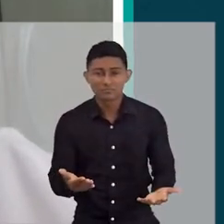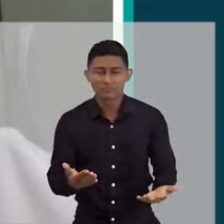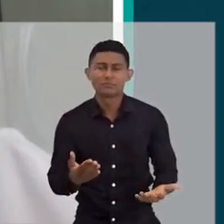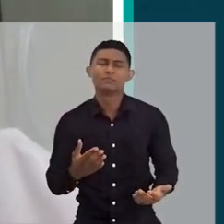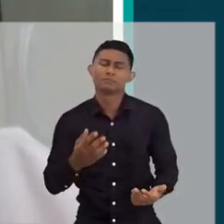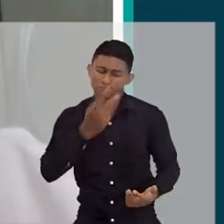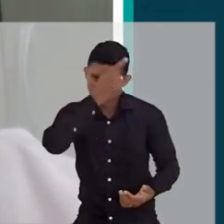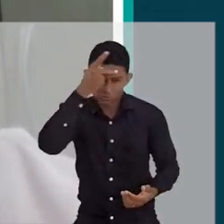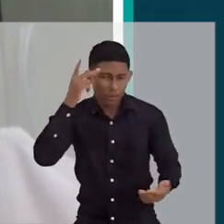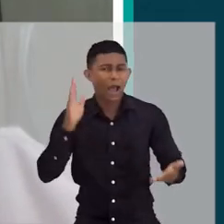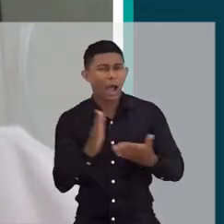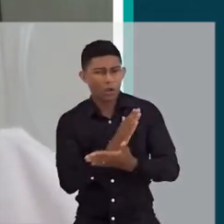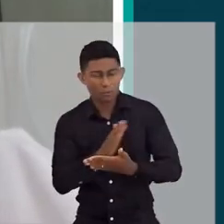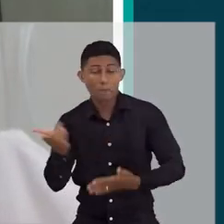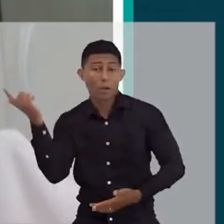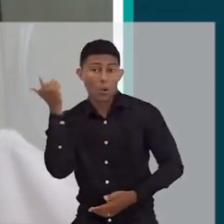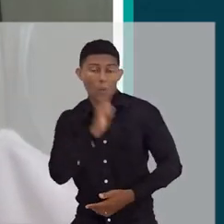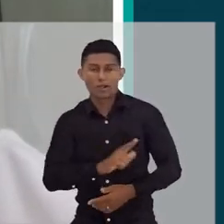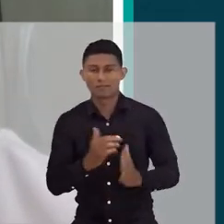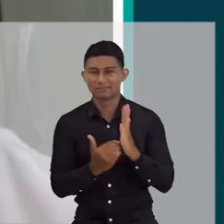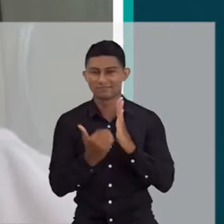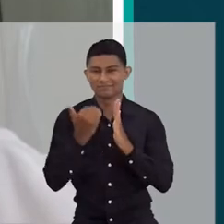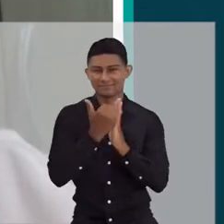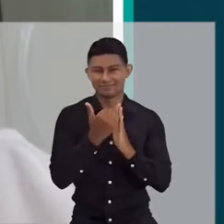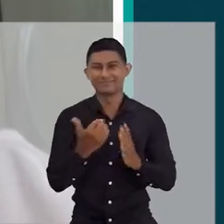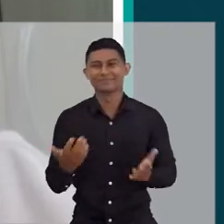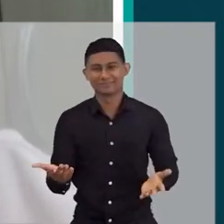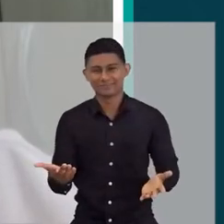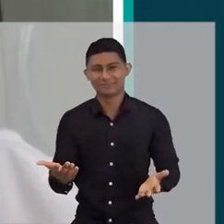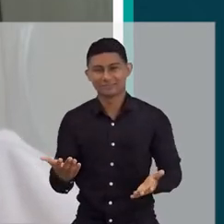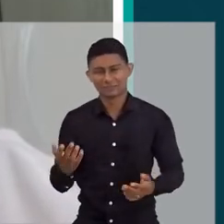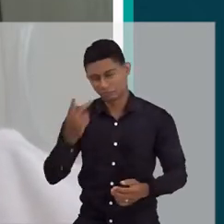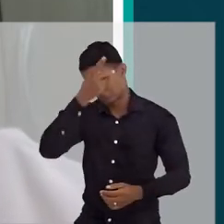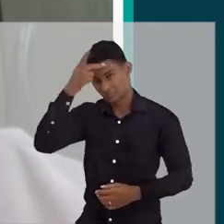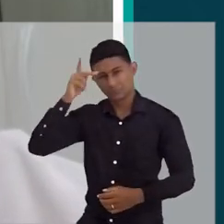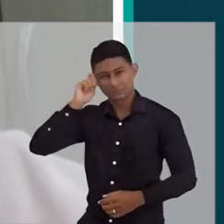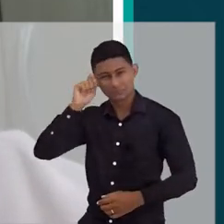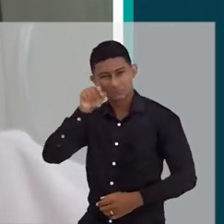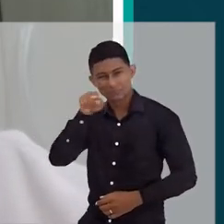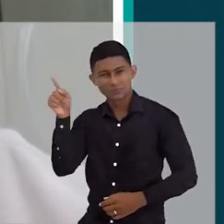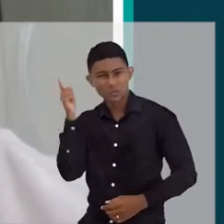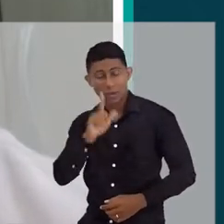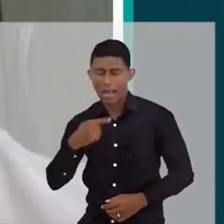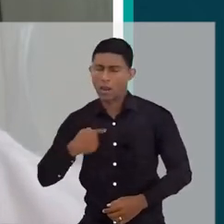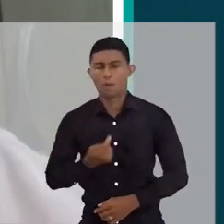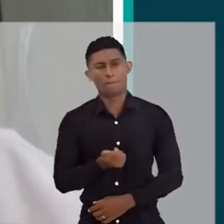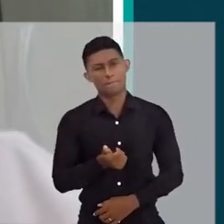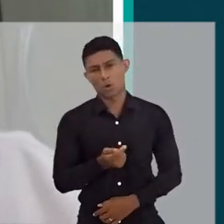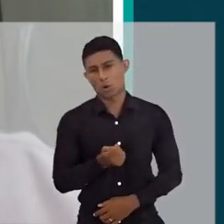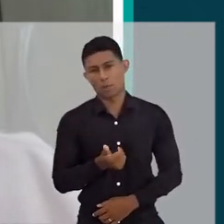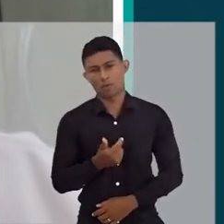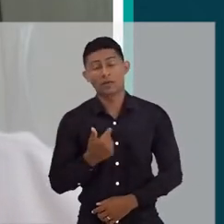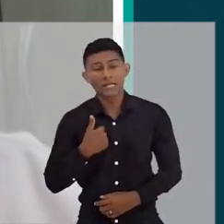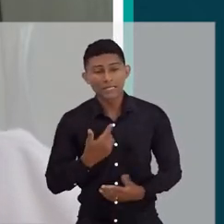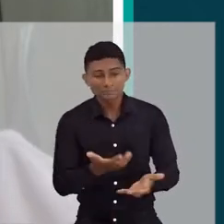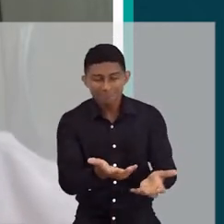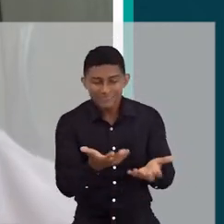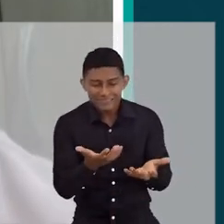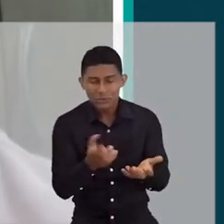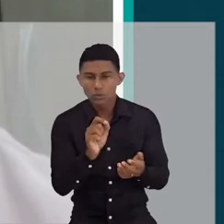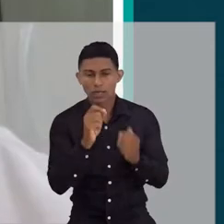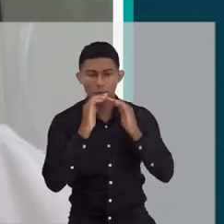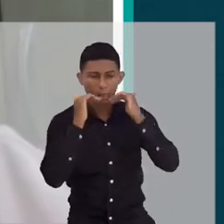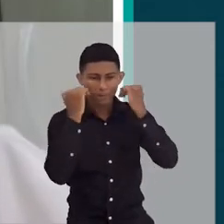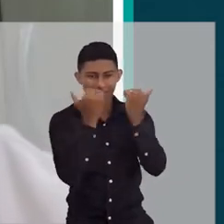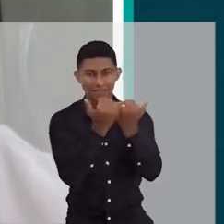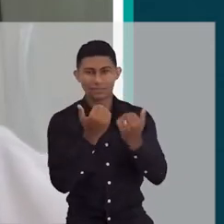Então, assim, tem gente que faz muito mais, né? Tem gente que faz muito mais do que eu, criadores negros e tudo. Eu faço muito pouco. Eu optei em criar uma